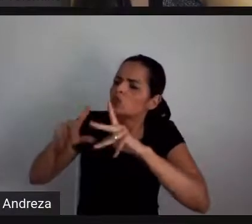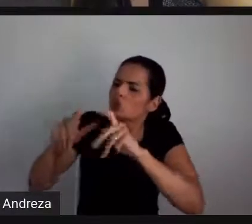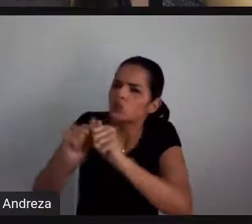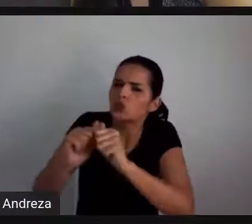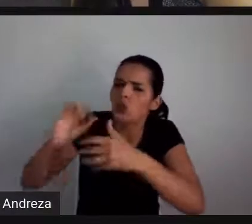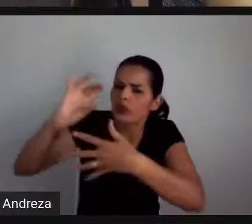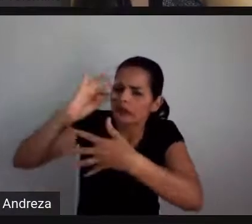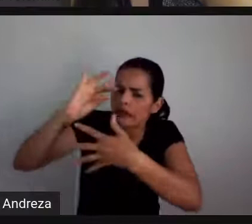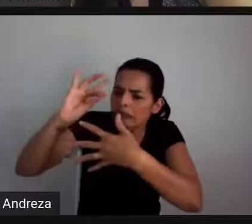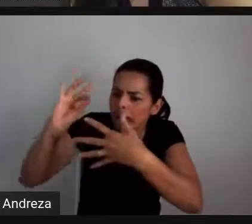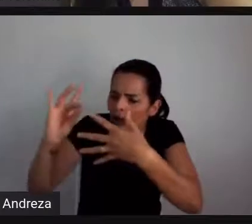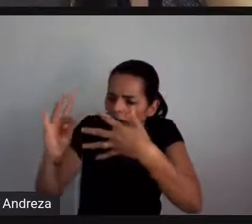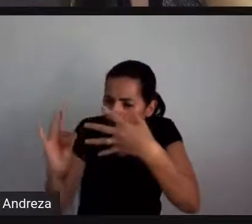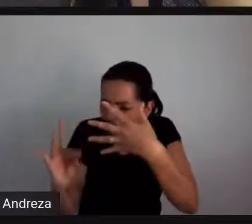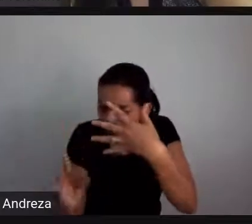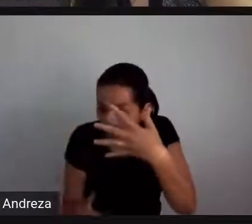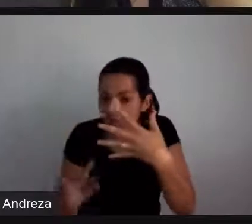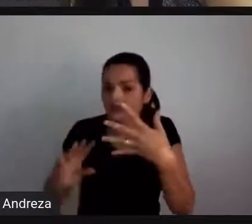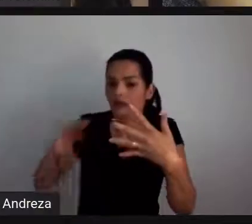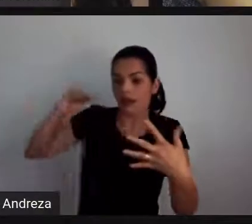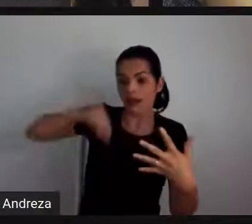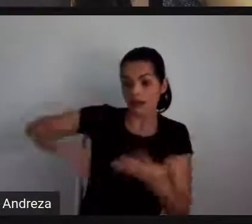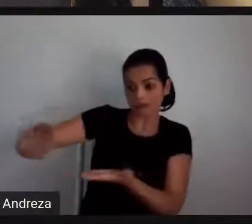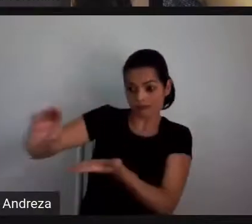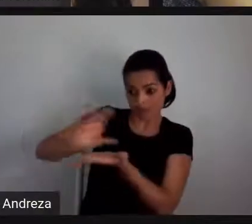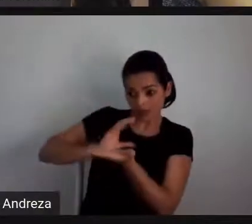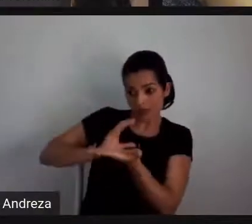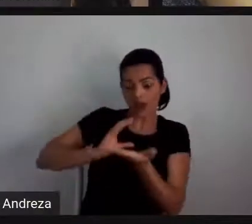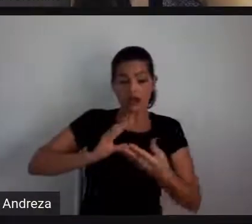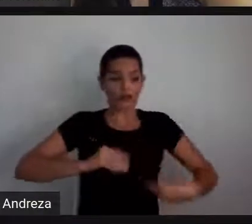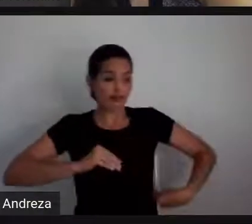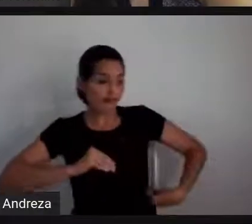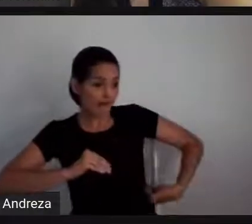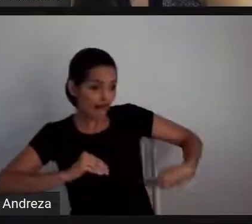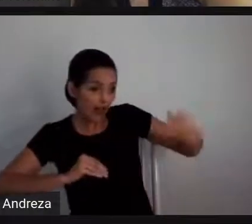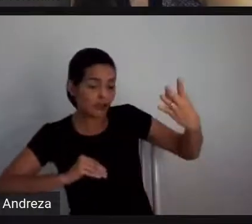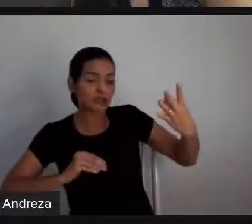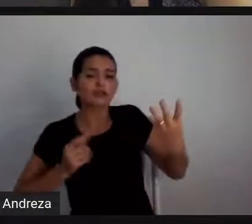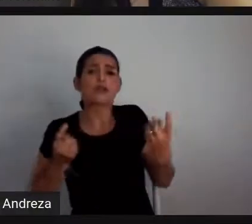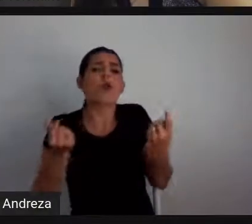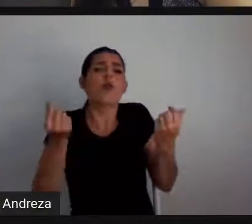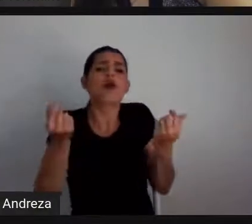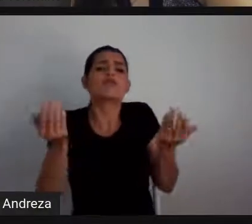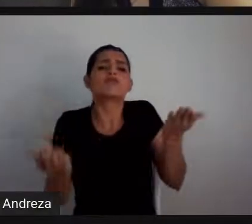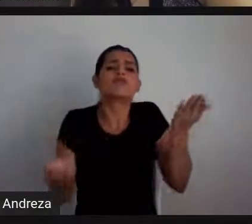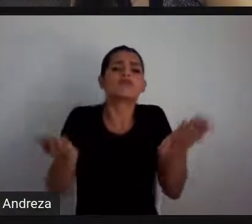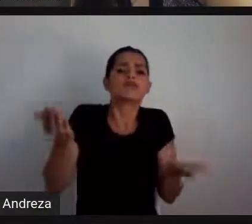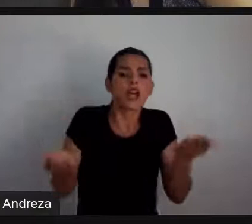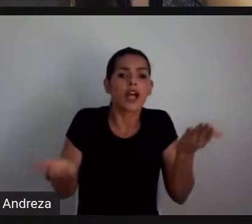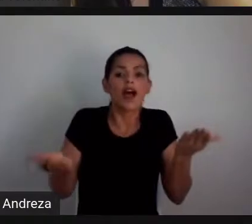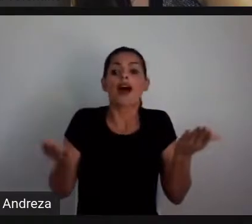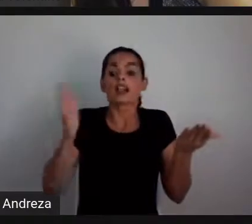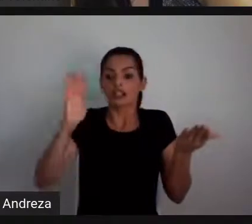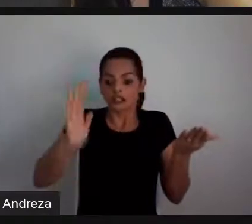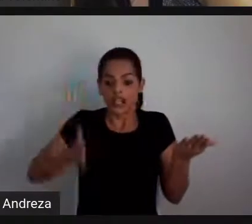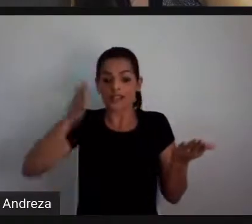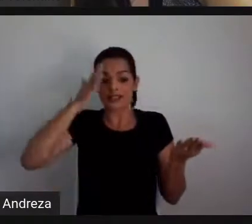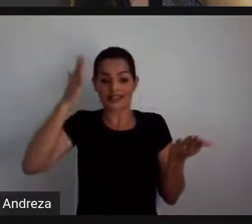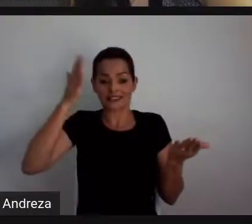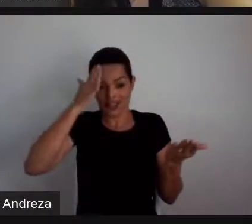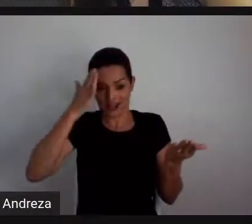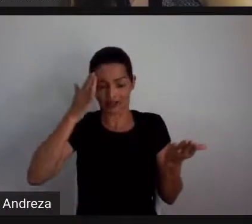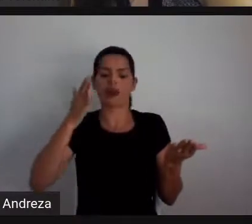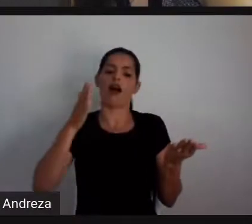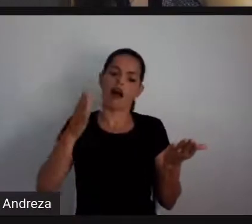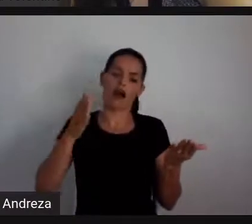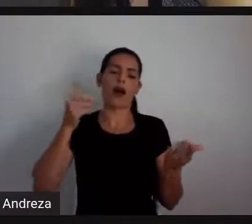ela recebe, tudo que ela deve, tudo que ela gasta, para a partir daí, então, a gente pensar em outras estratégias, né? Então, o que eu queria